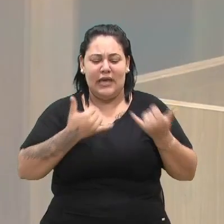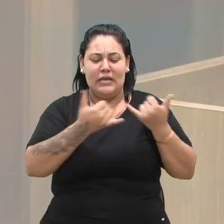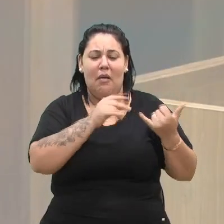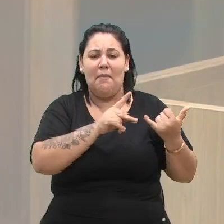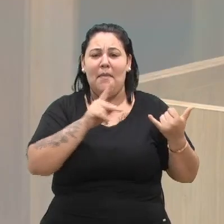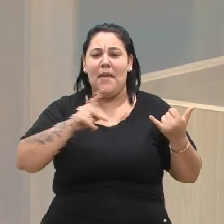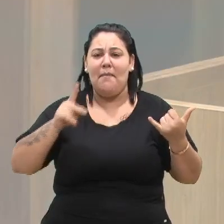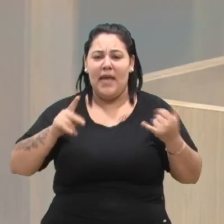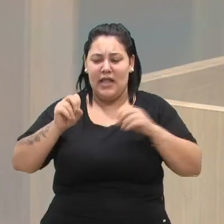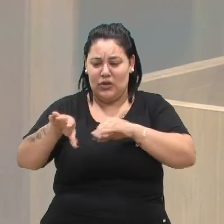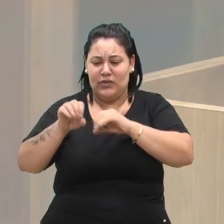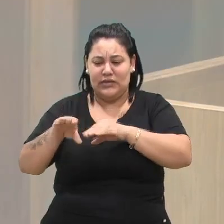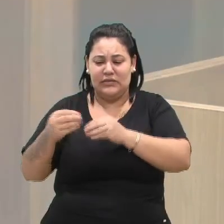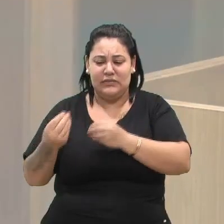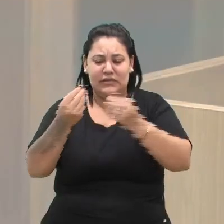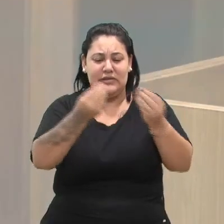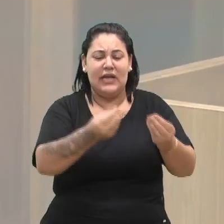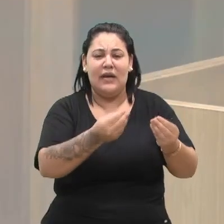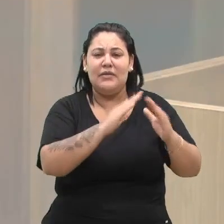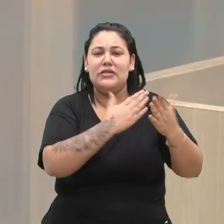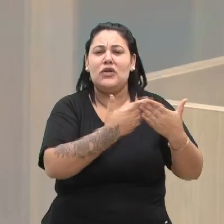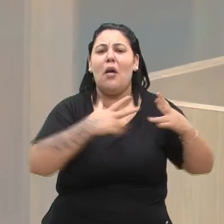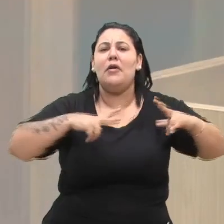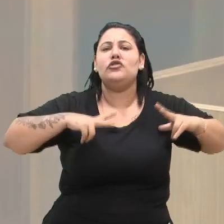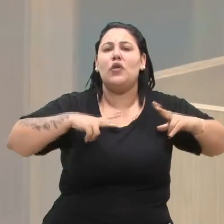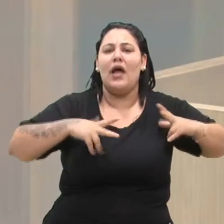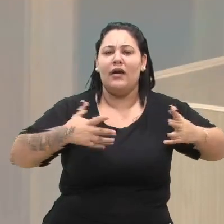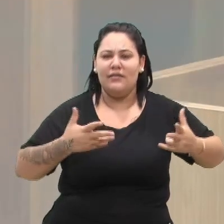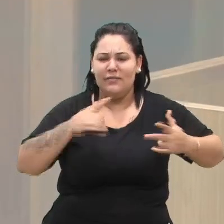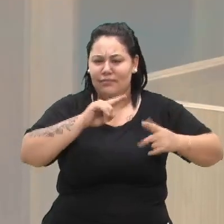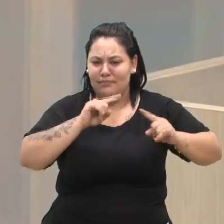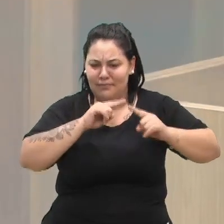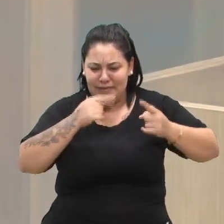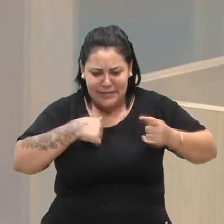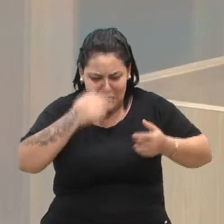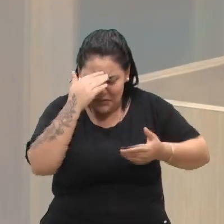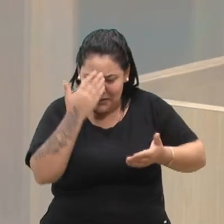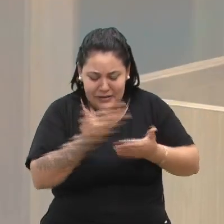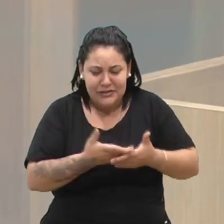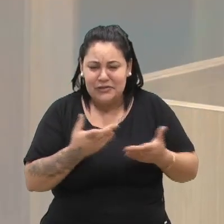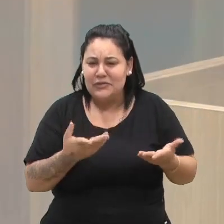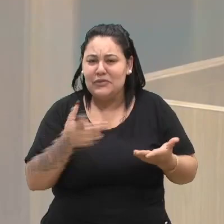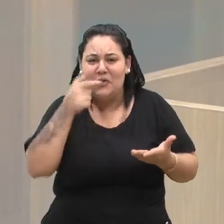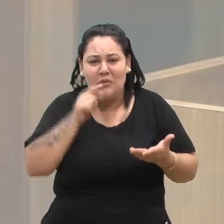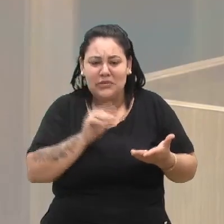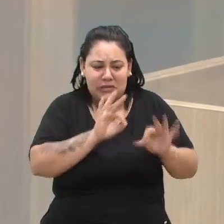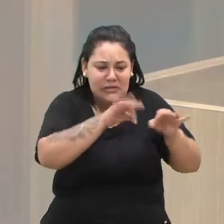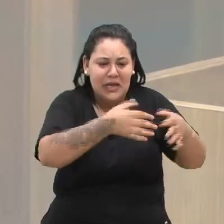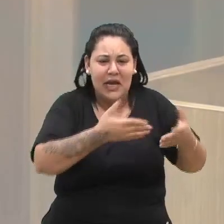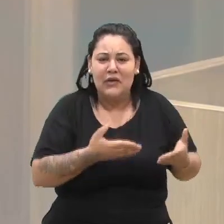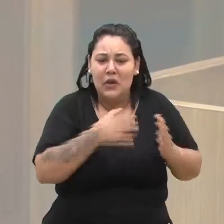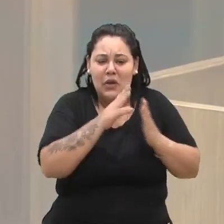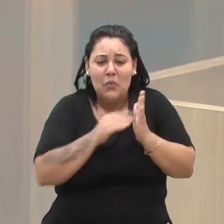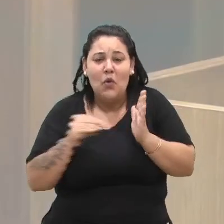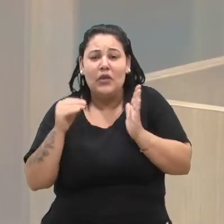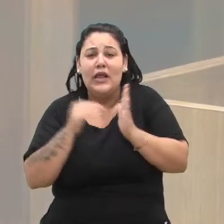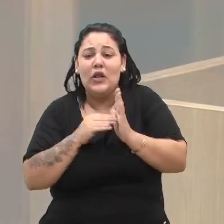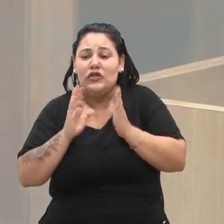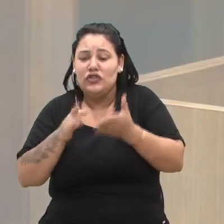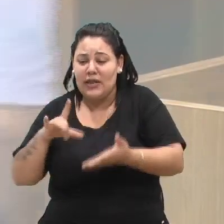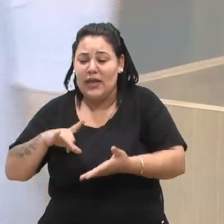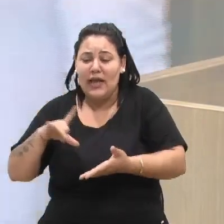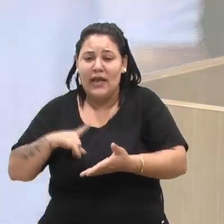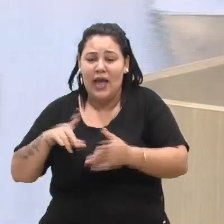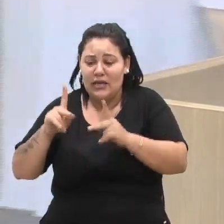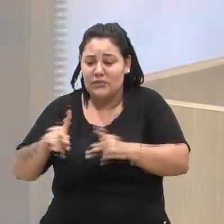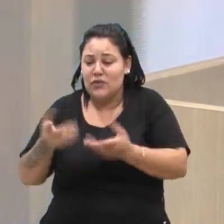educação. Mas eu não acredito no que pode dar certo, que o modelo que já dá certo, as pessoas